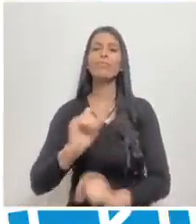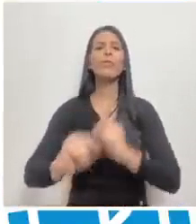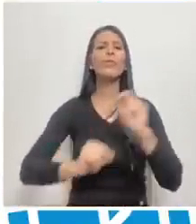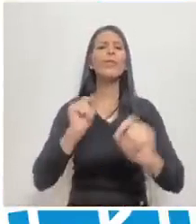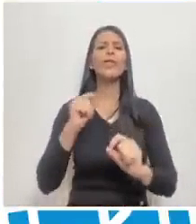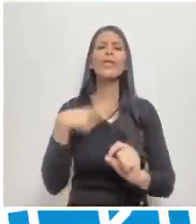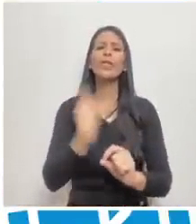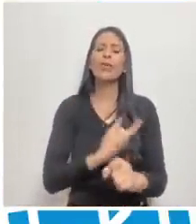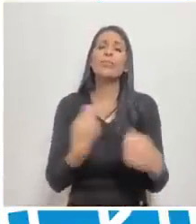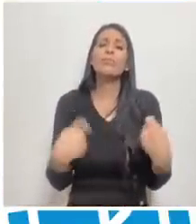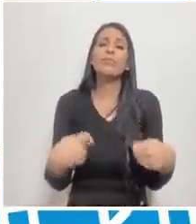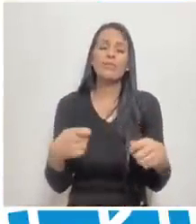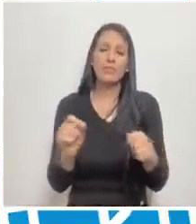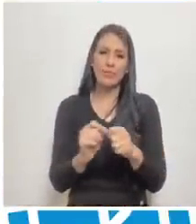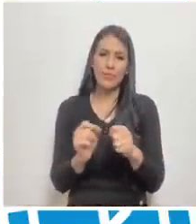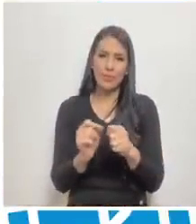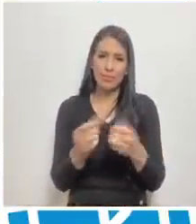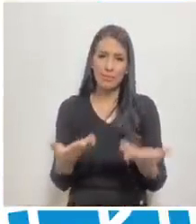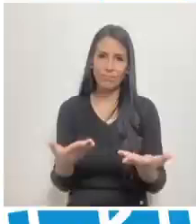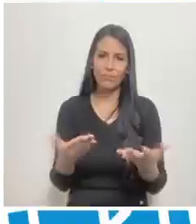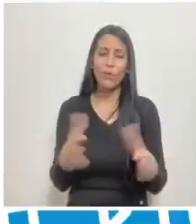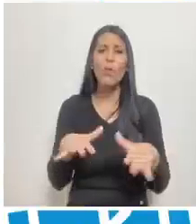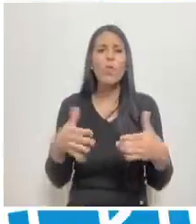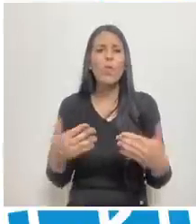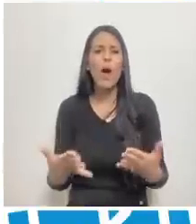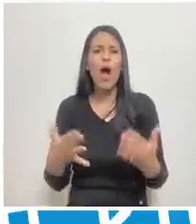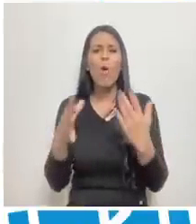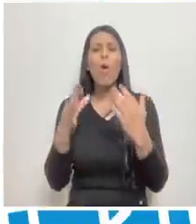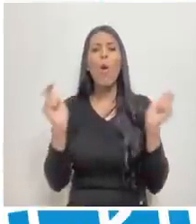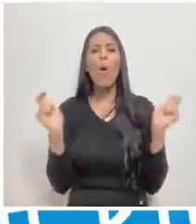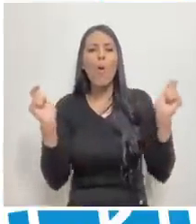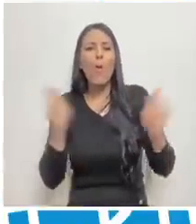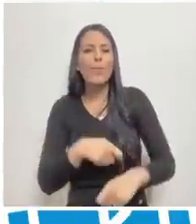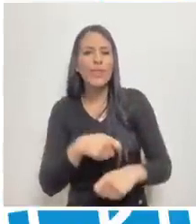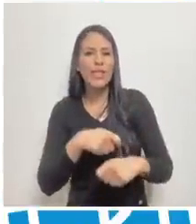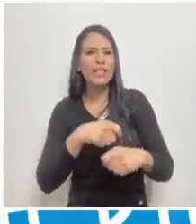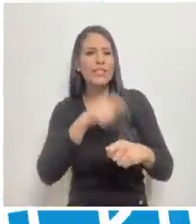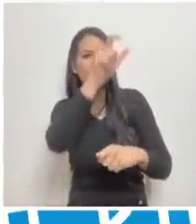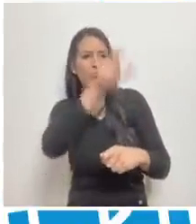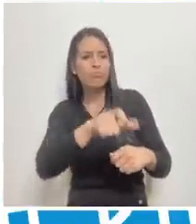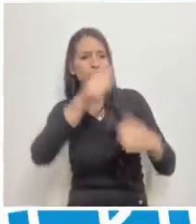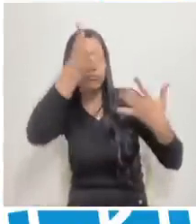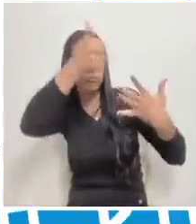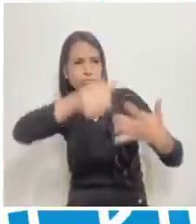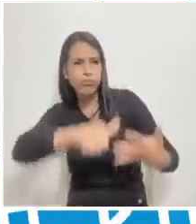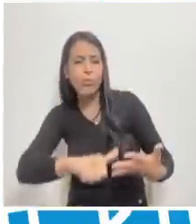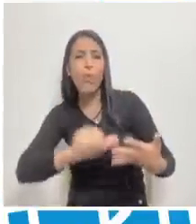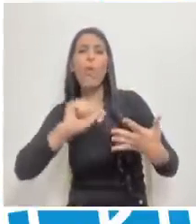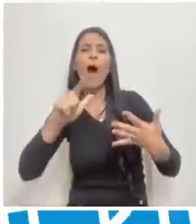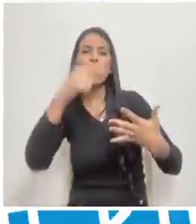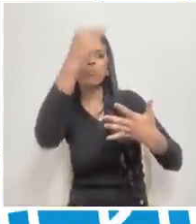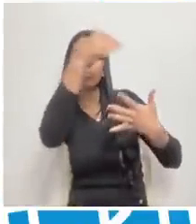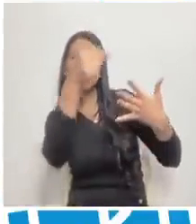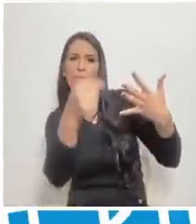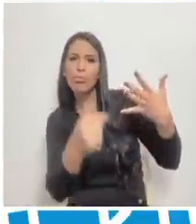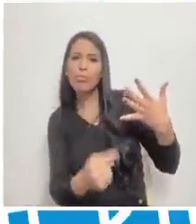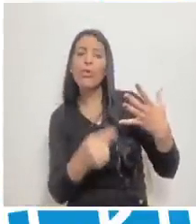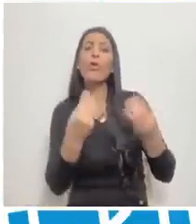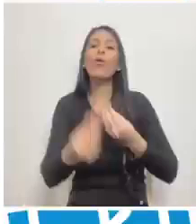Quais competências nós vamos avaliar? Como nós vamos avaliar? Quais são, eu diria